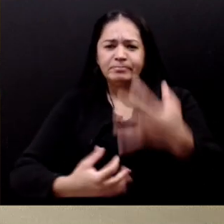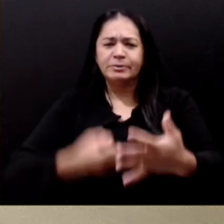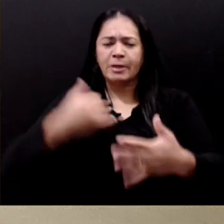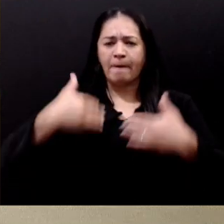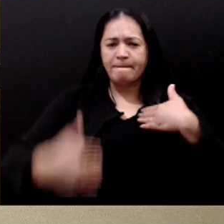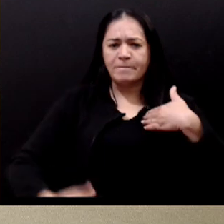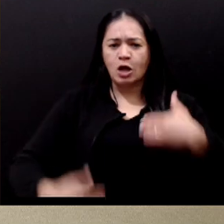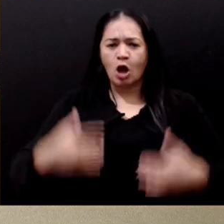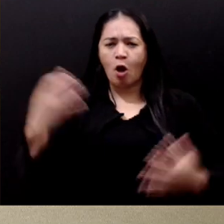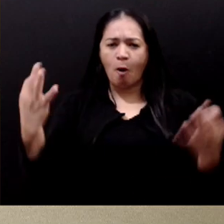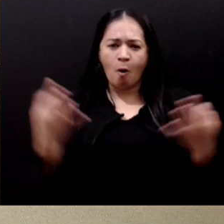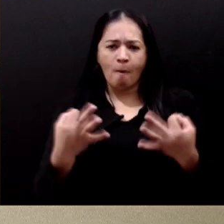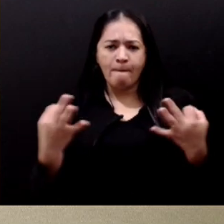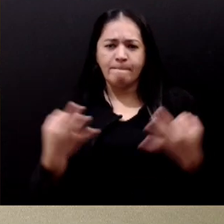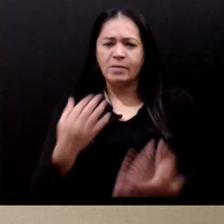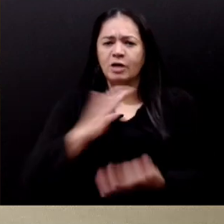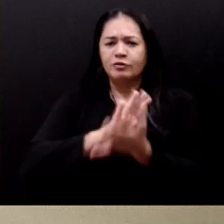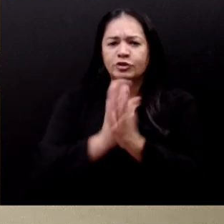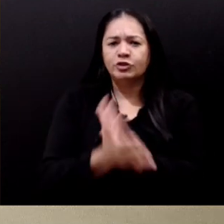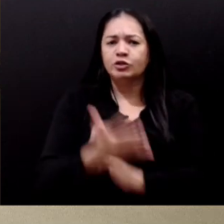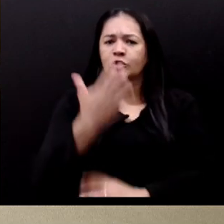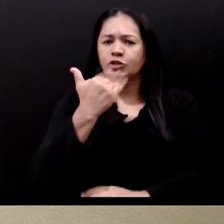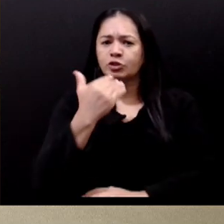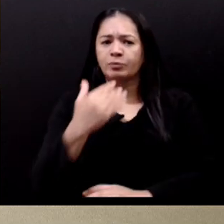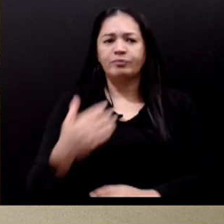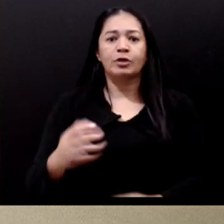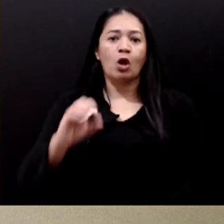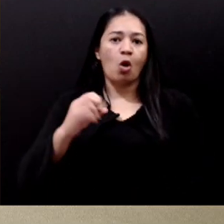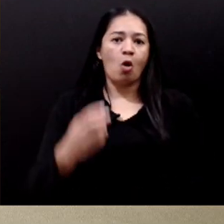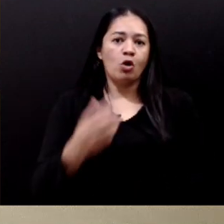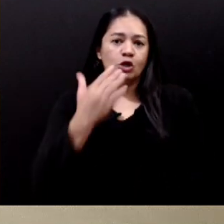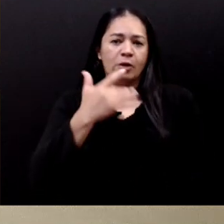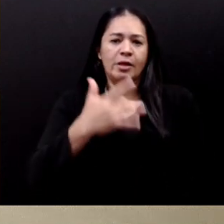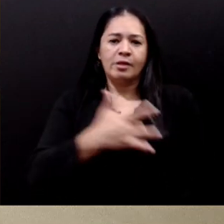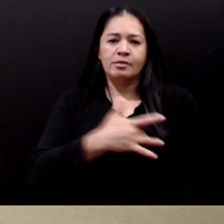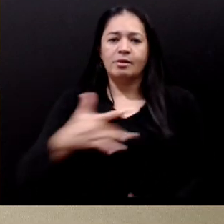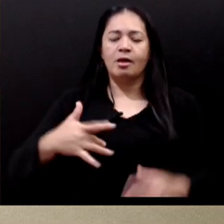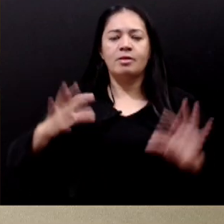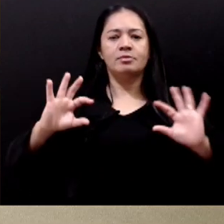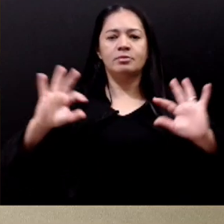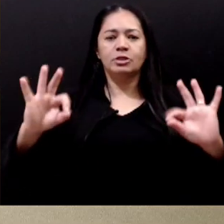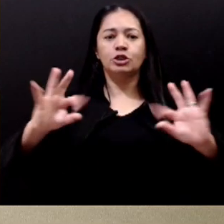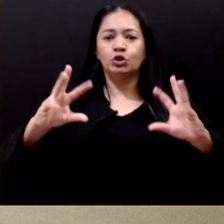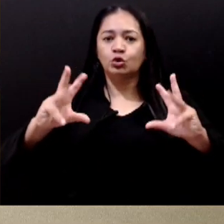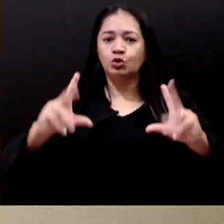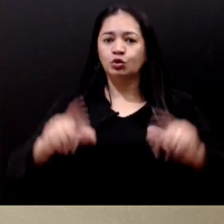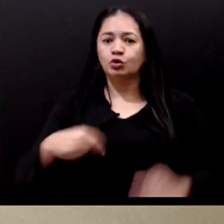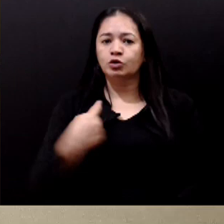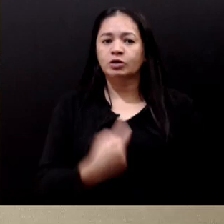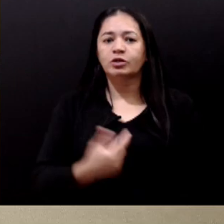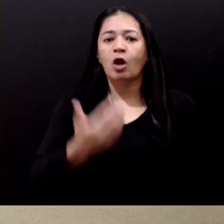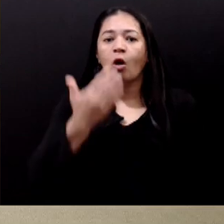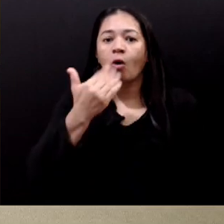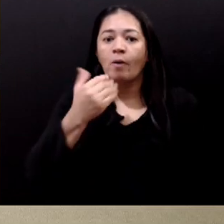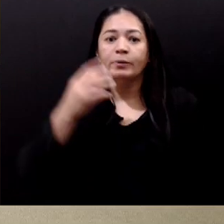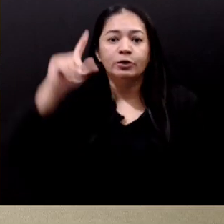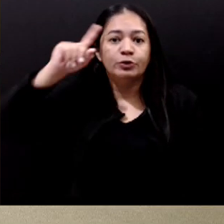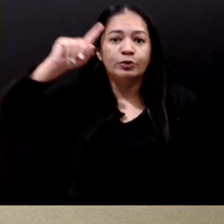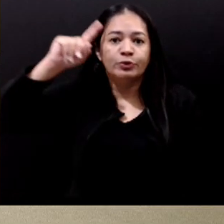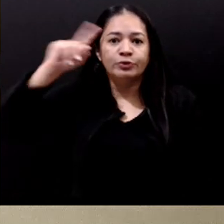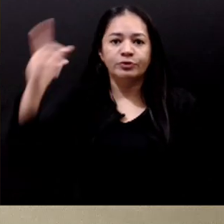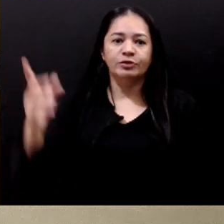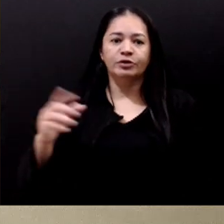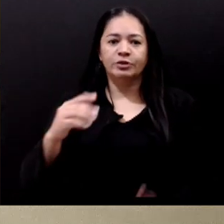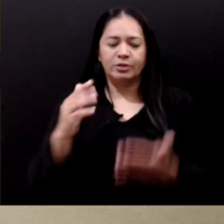alimentação saudável, de tudo isso que a gente consome todos os dias, infelizmente, né, nesse rolar aí